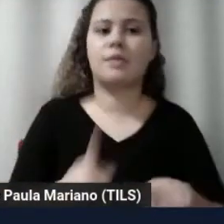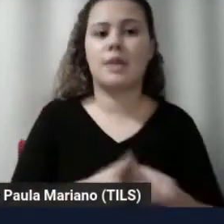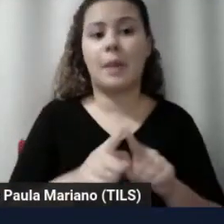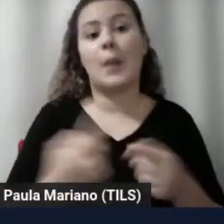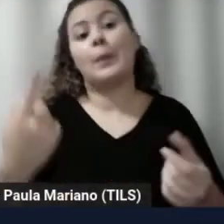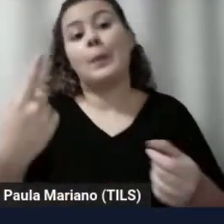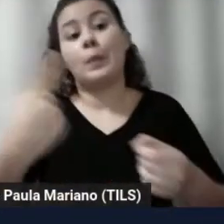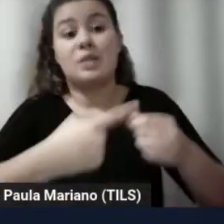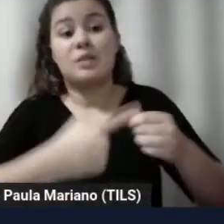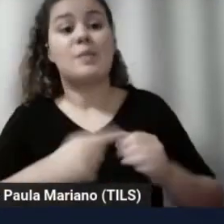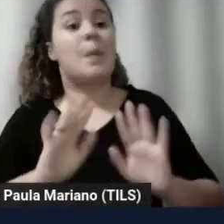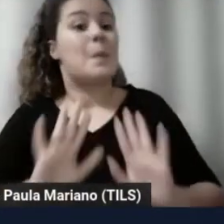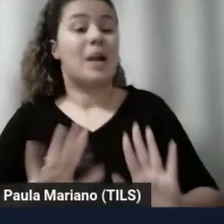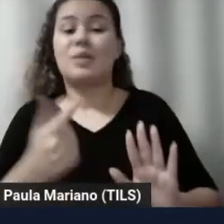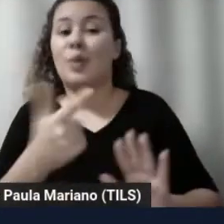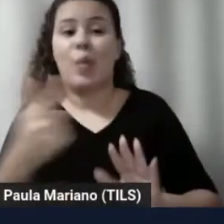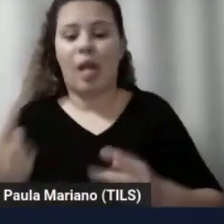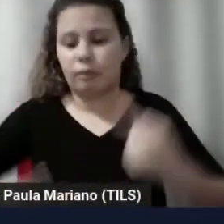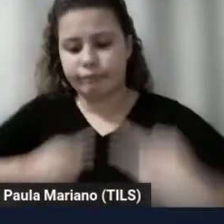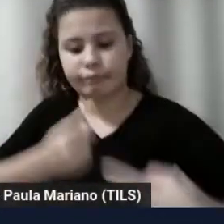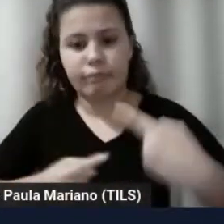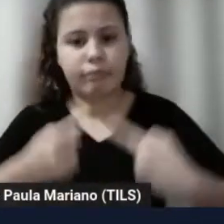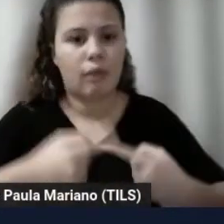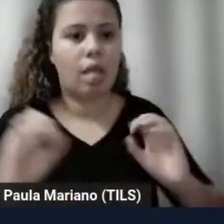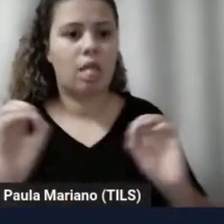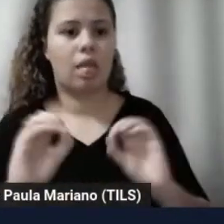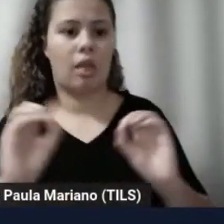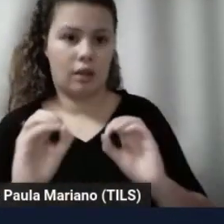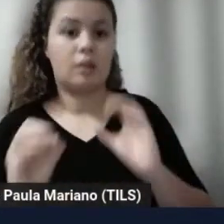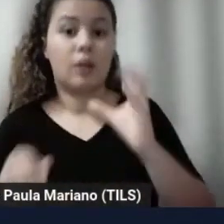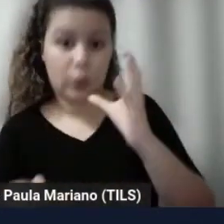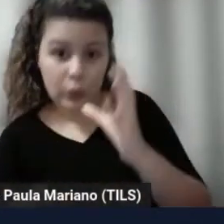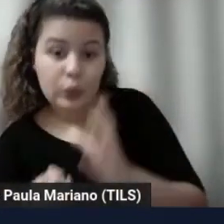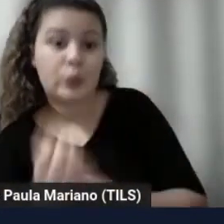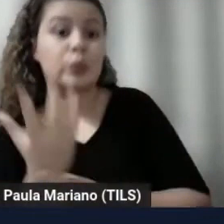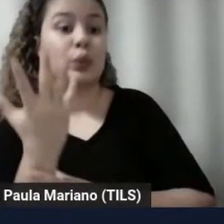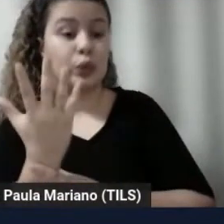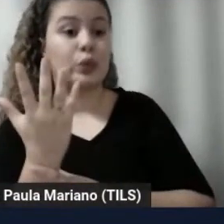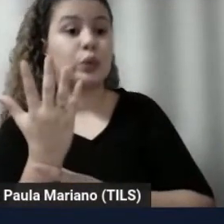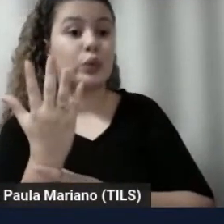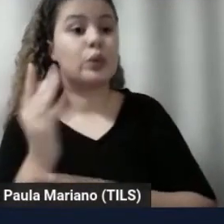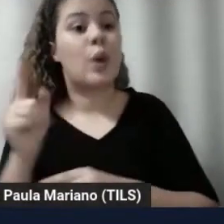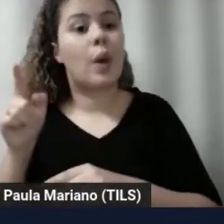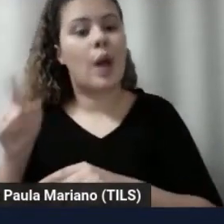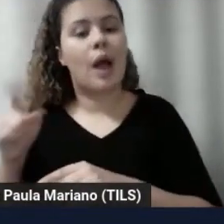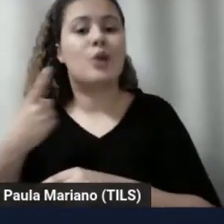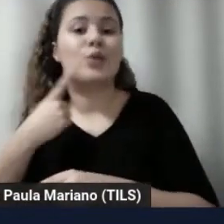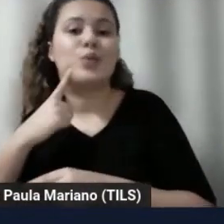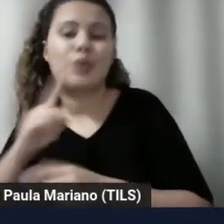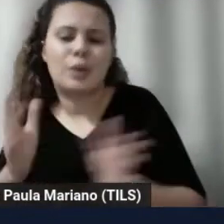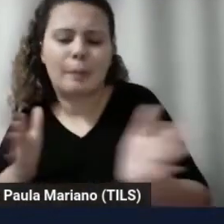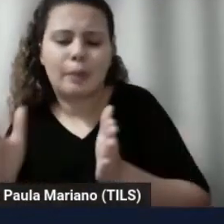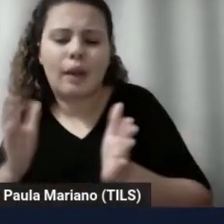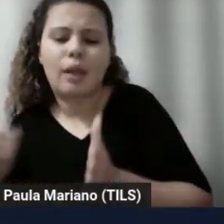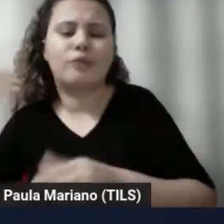Isso surgiu, esse Conselho Federativo surgiu ali nos dias da votação.